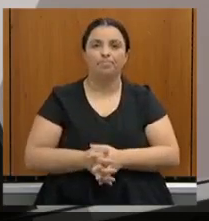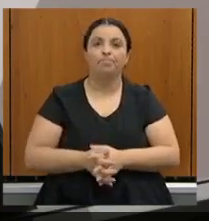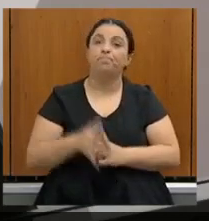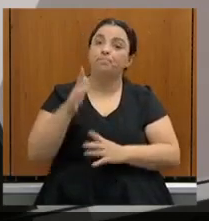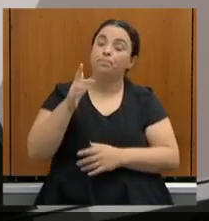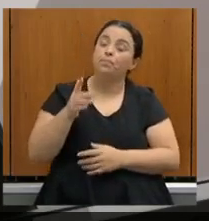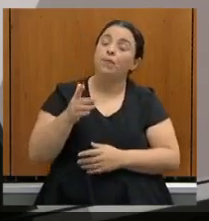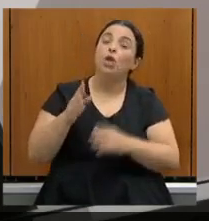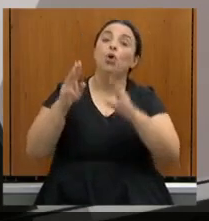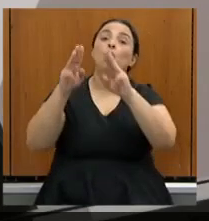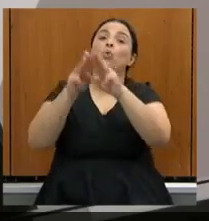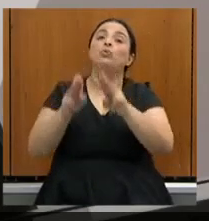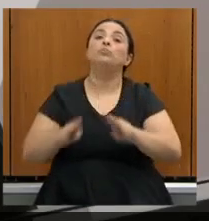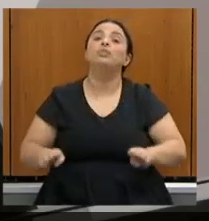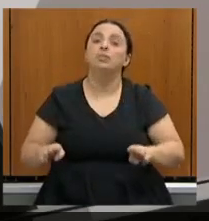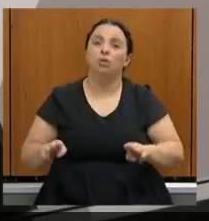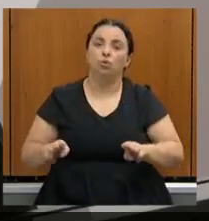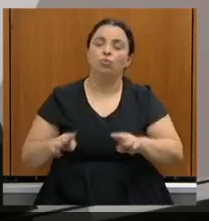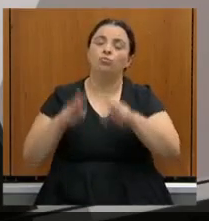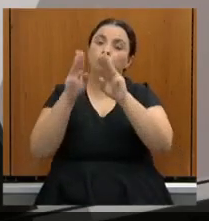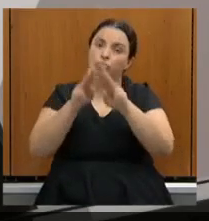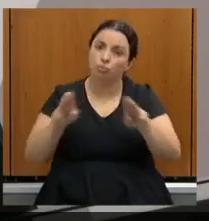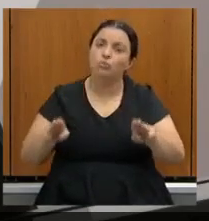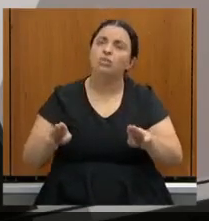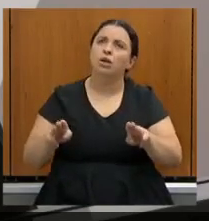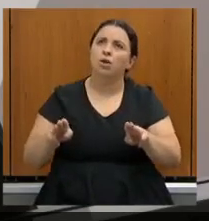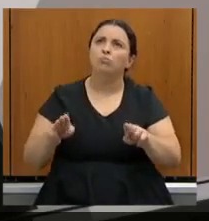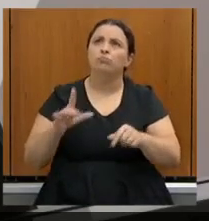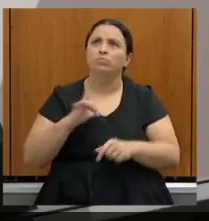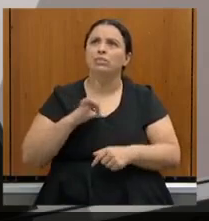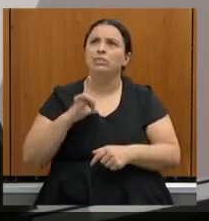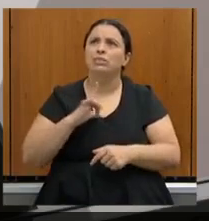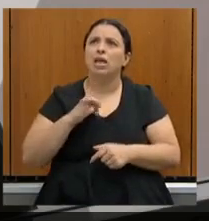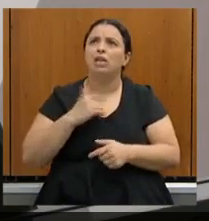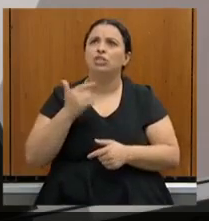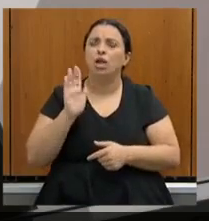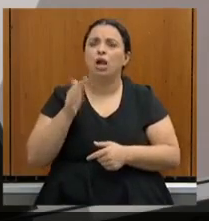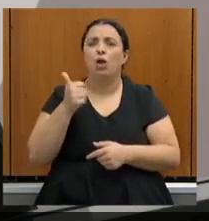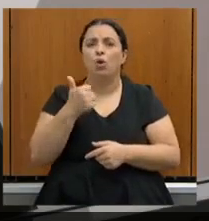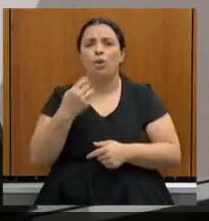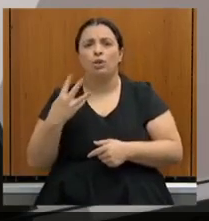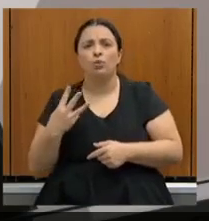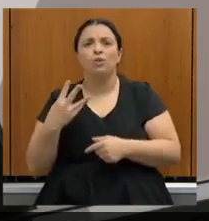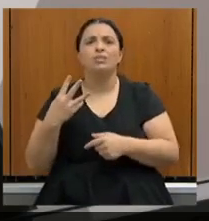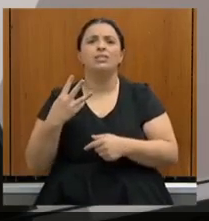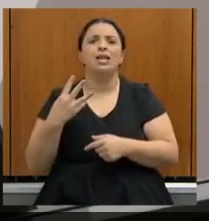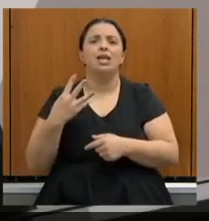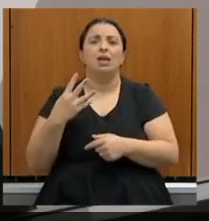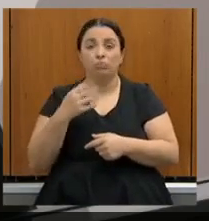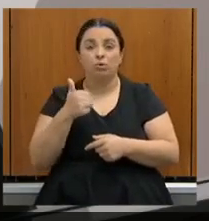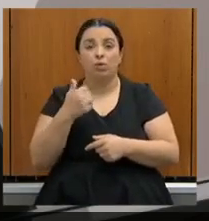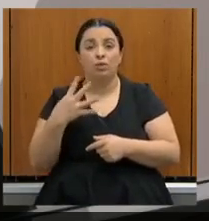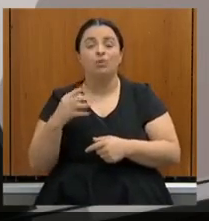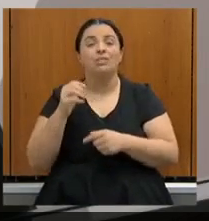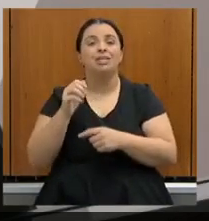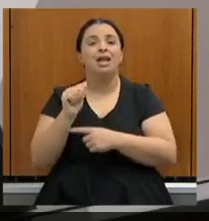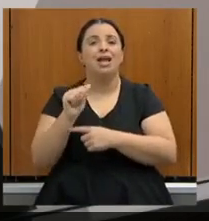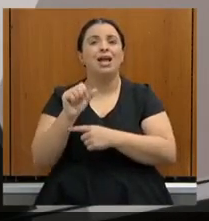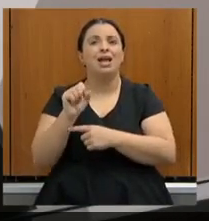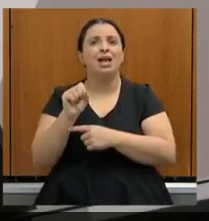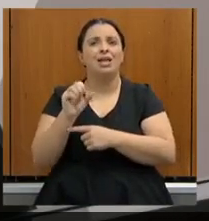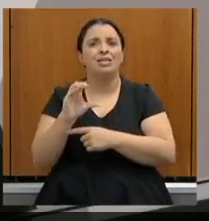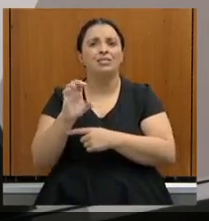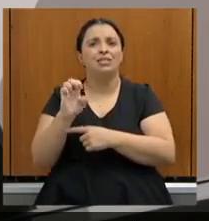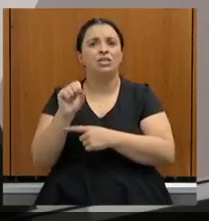nós temos aí, fizeram 14 assessorias, a biblioteca, ah, quero fazer um agradecimento